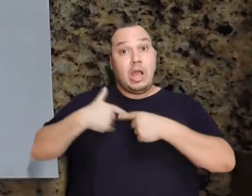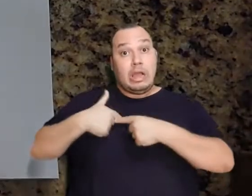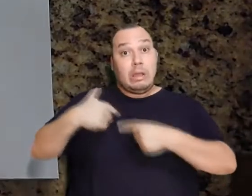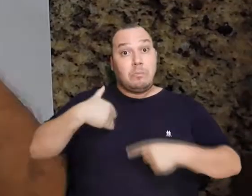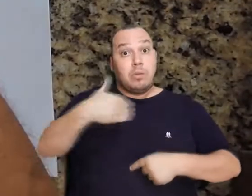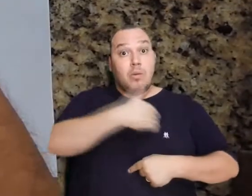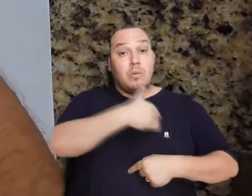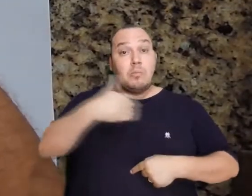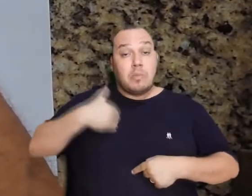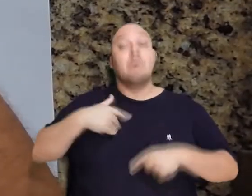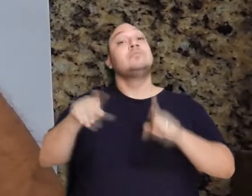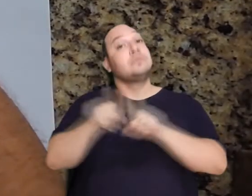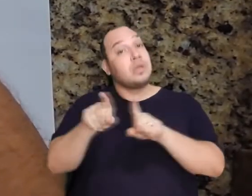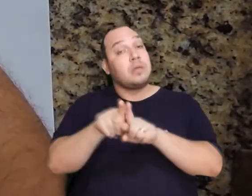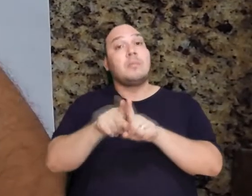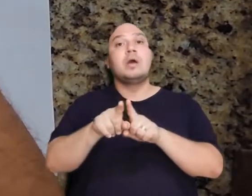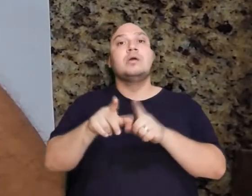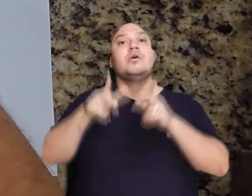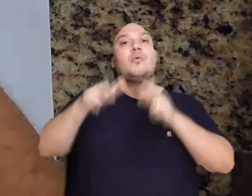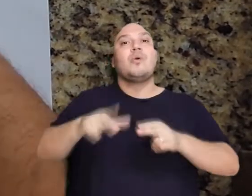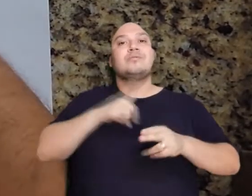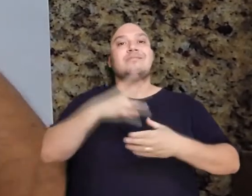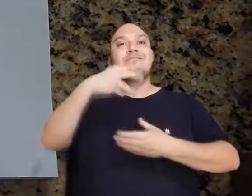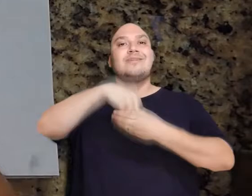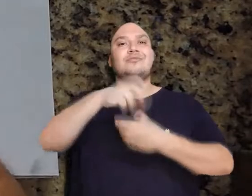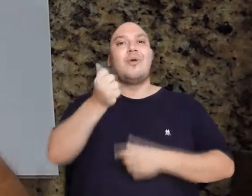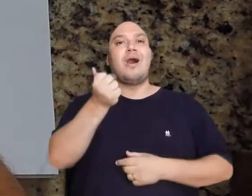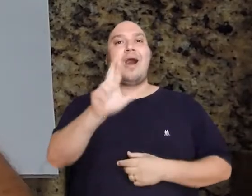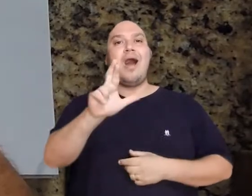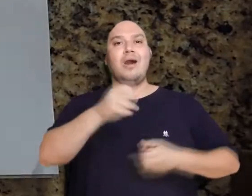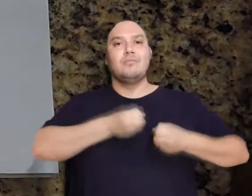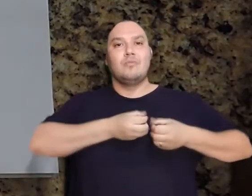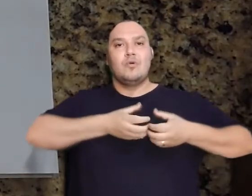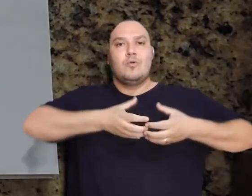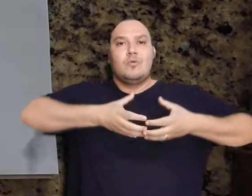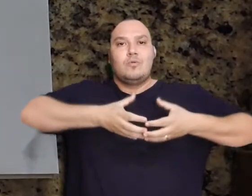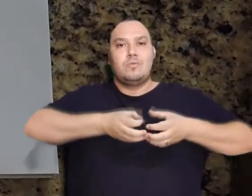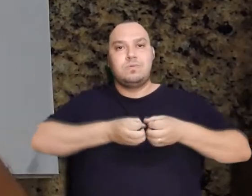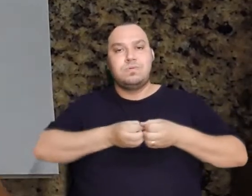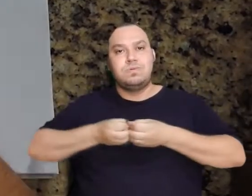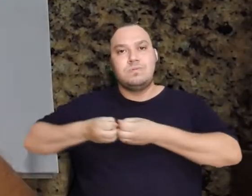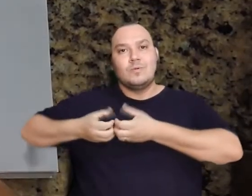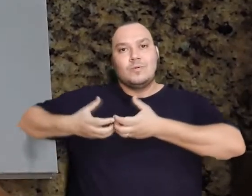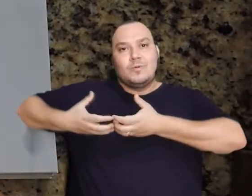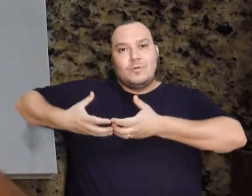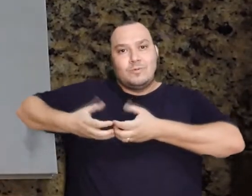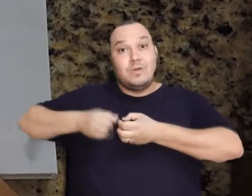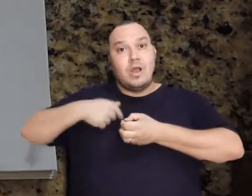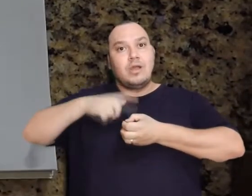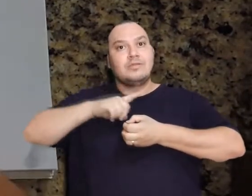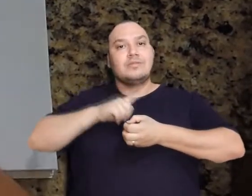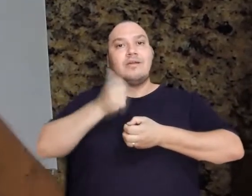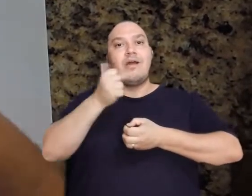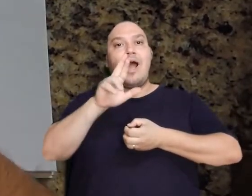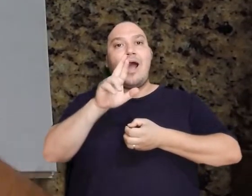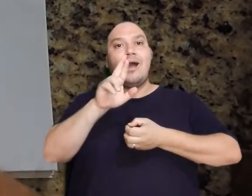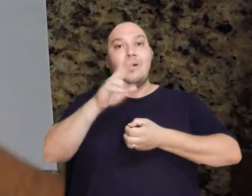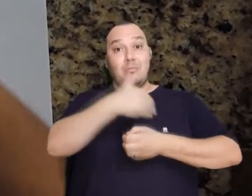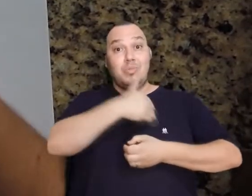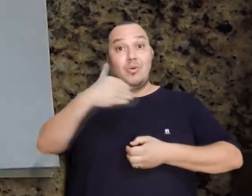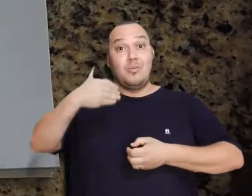Nos pulmões, existem estruturas semelhantes a sacos de ar, conhecidas como alvéolos, os quais transferem